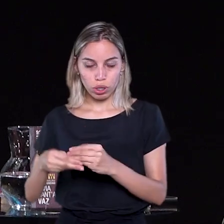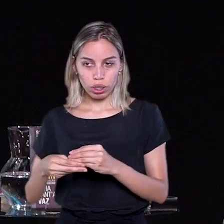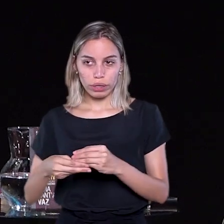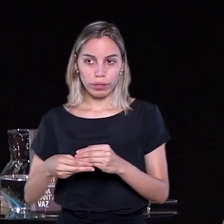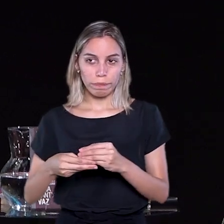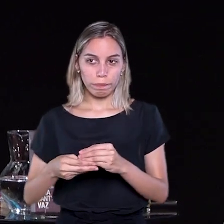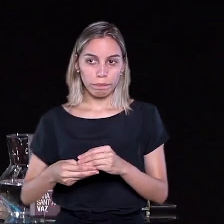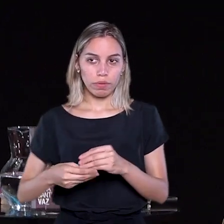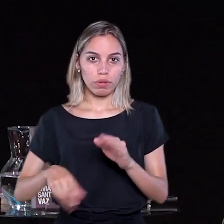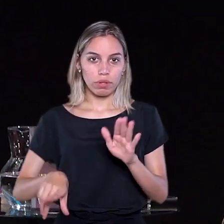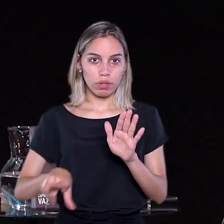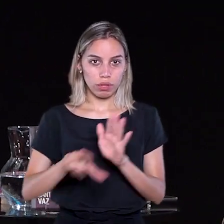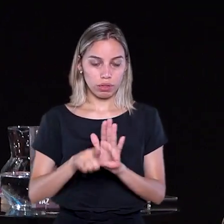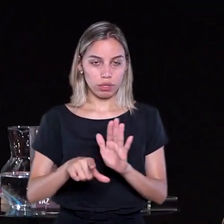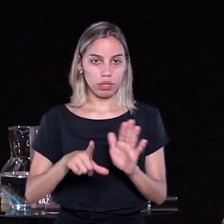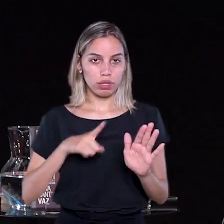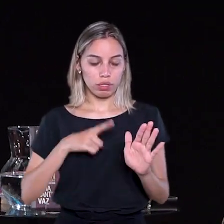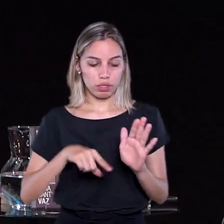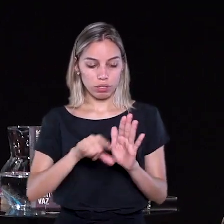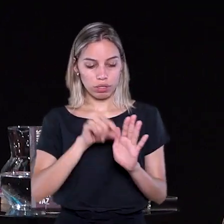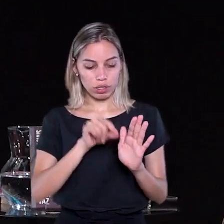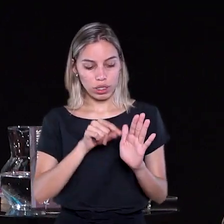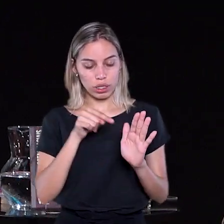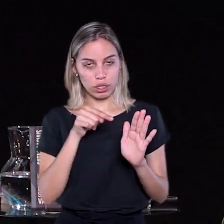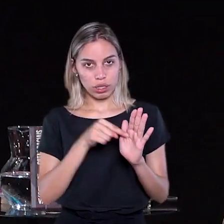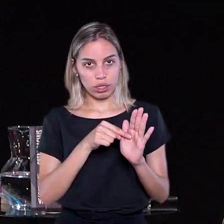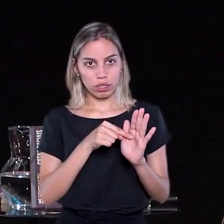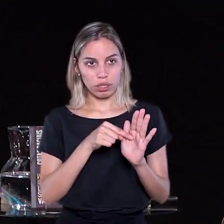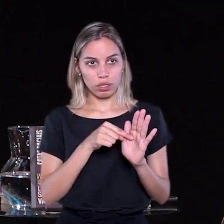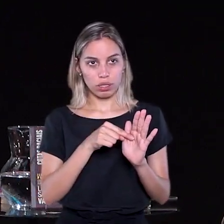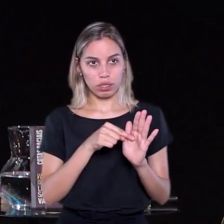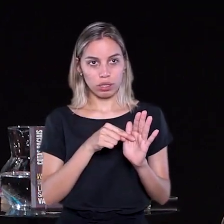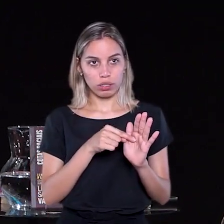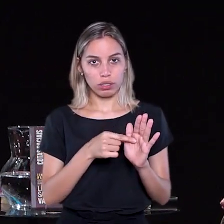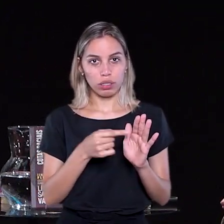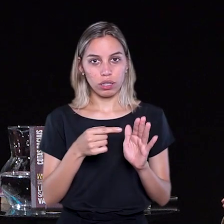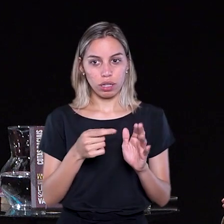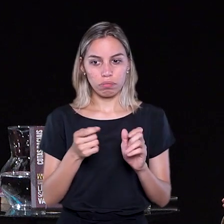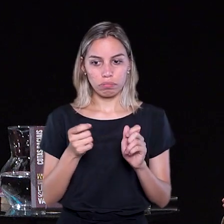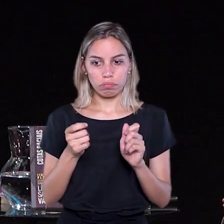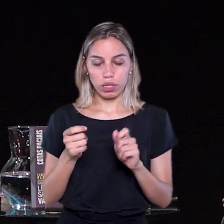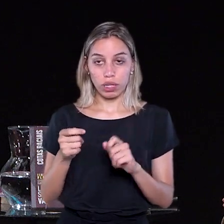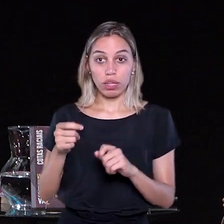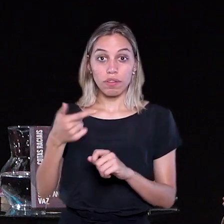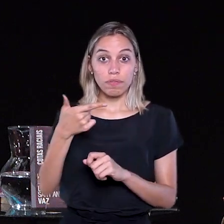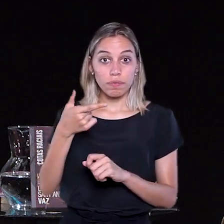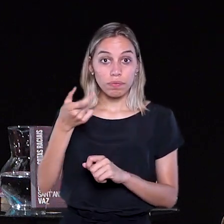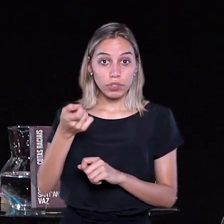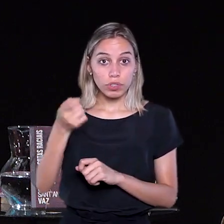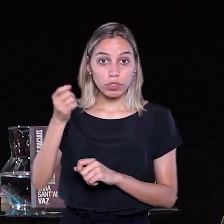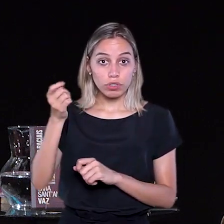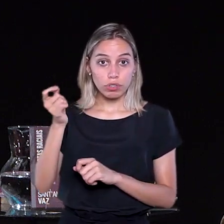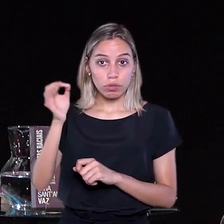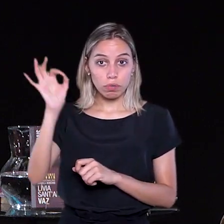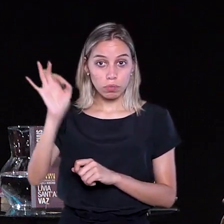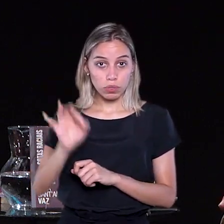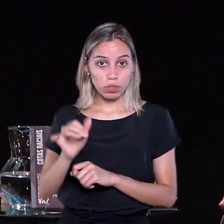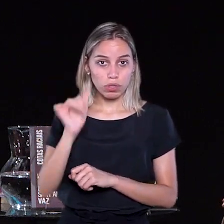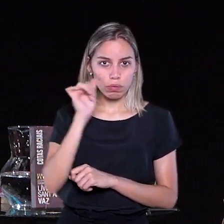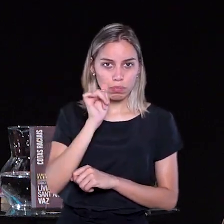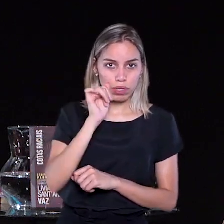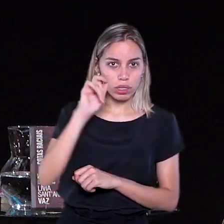Dentre elas, né, o percentual, né, a reserva de vagas de 20% para